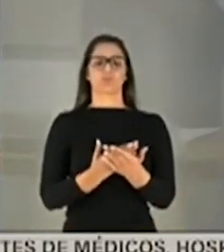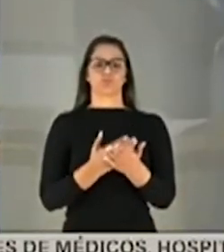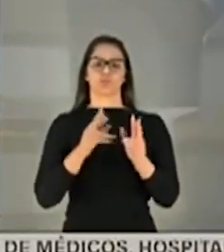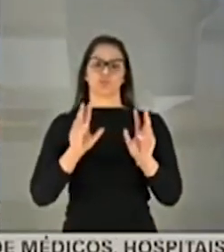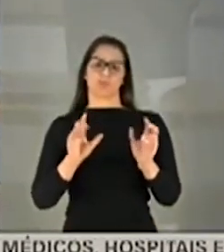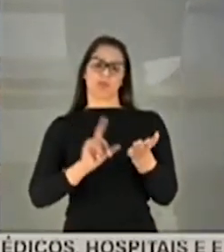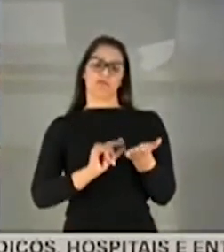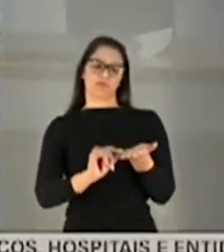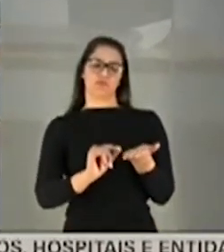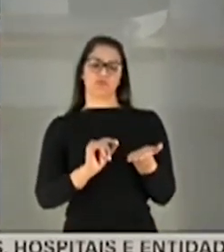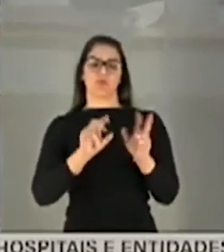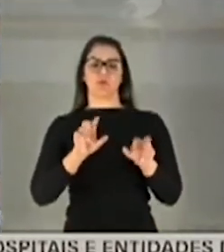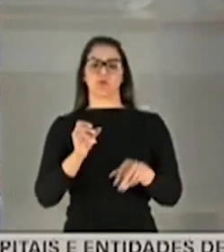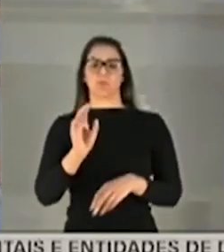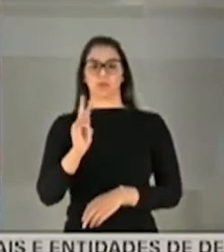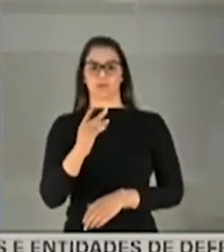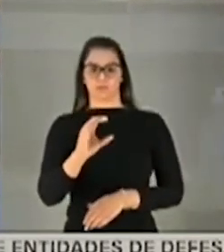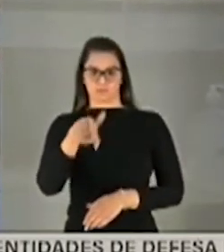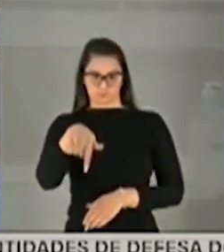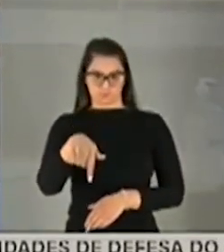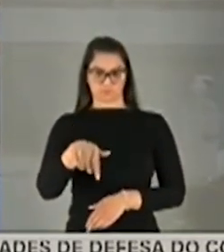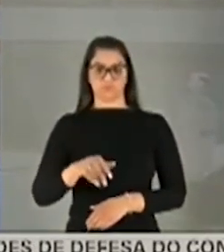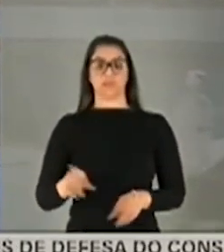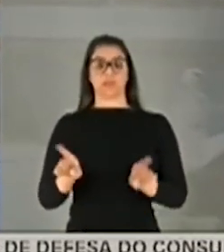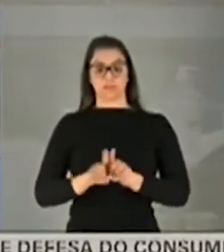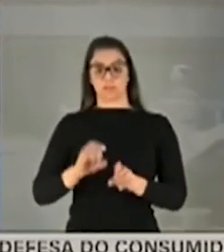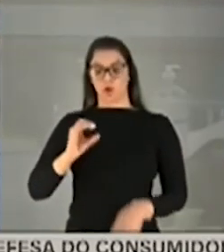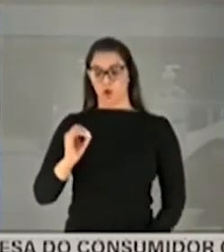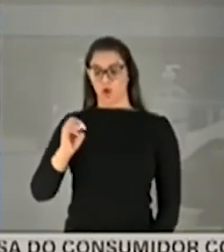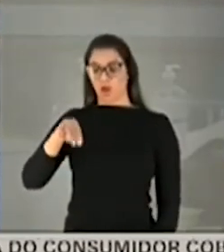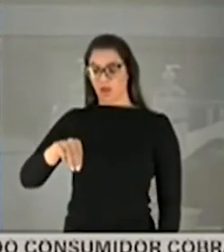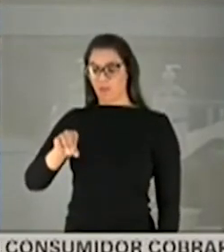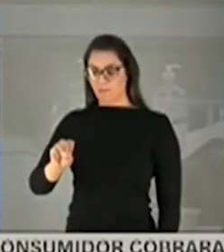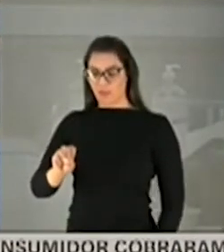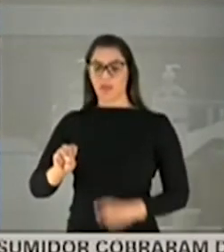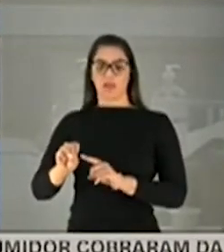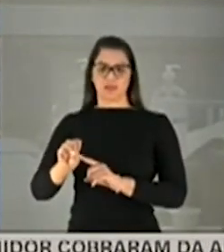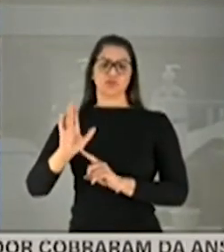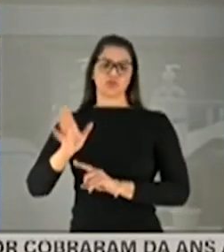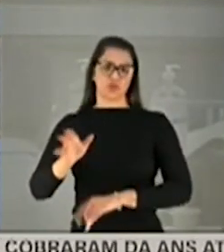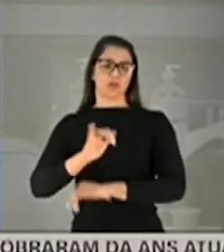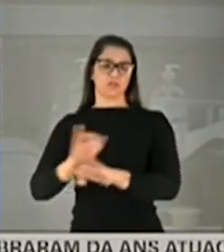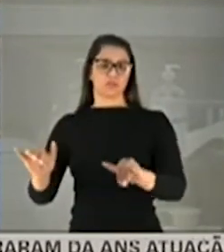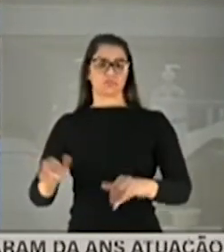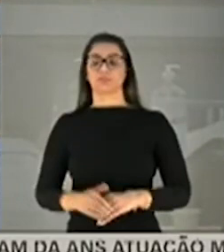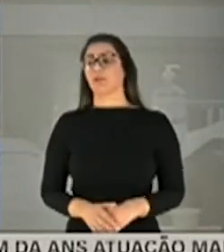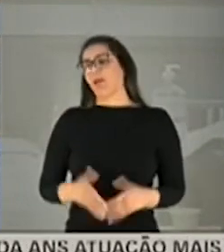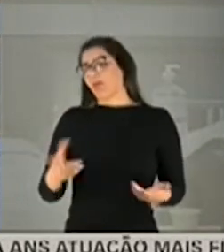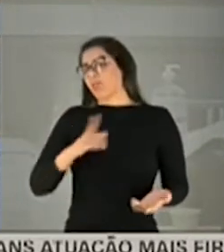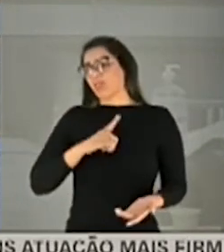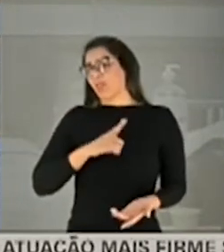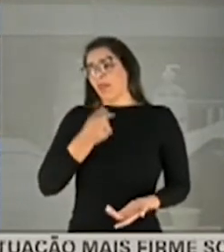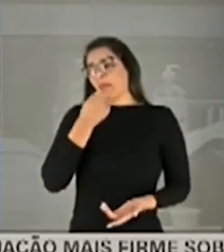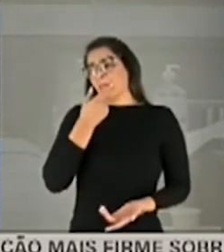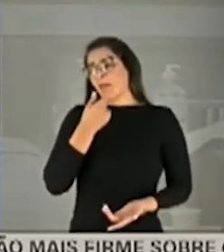cloroquina. Vários aí. A OMS já tinha... Tem uma discussão, ivermectina tem estudos publicados agora. Não, só